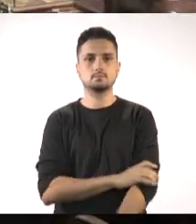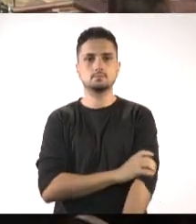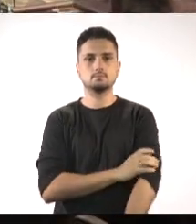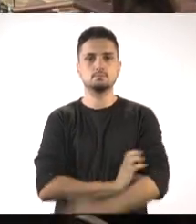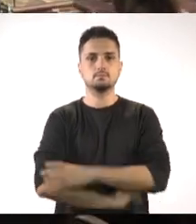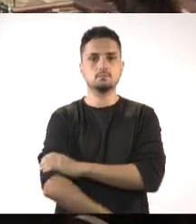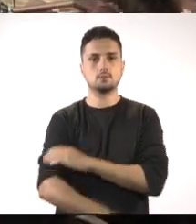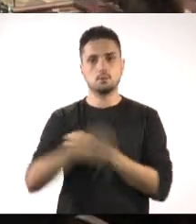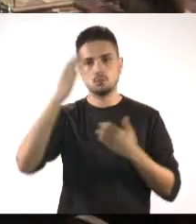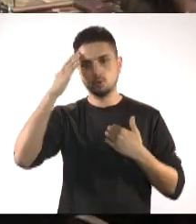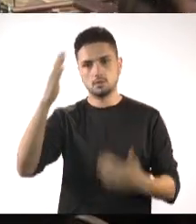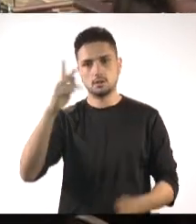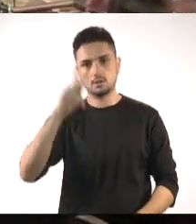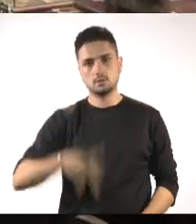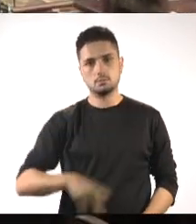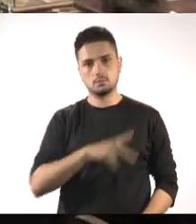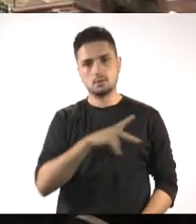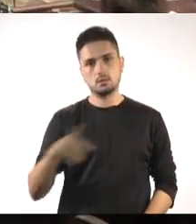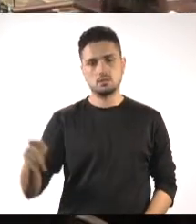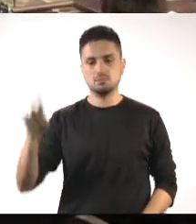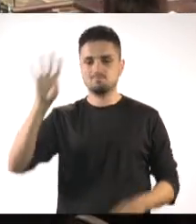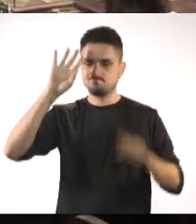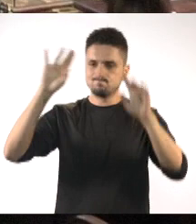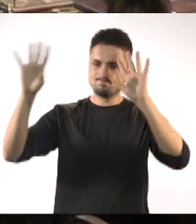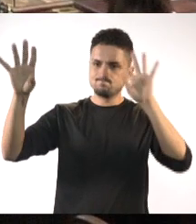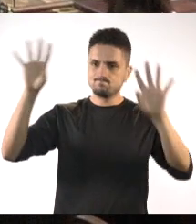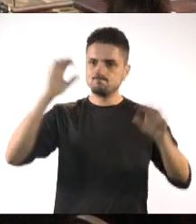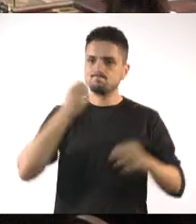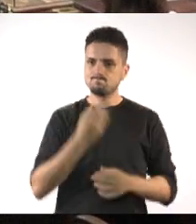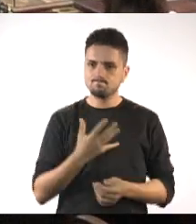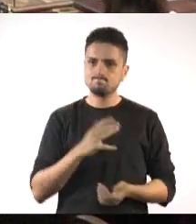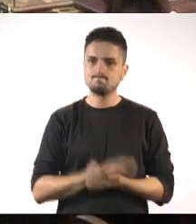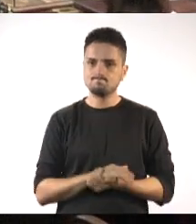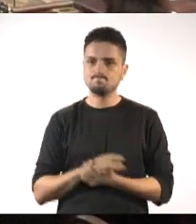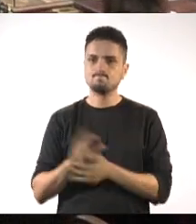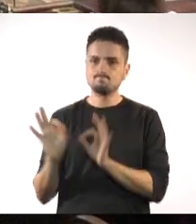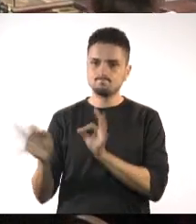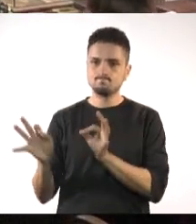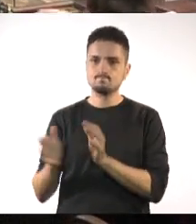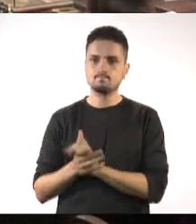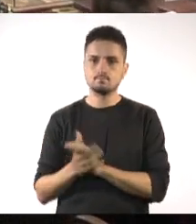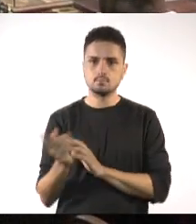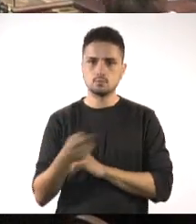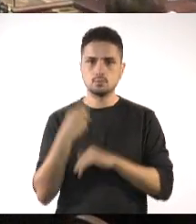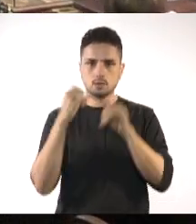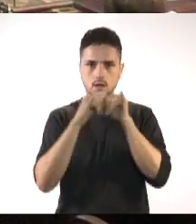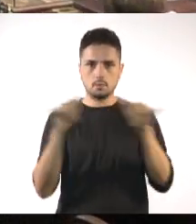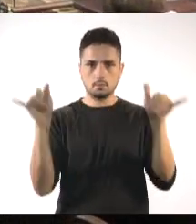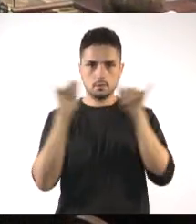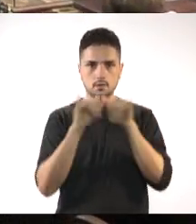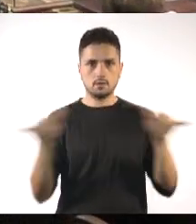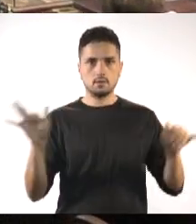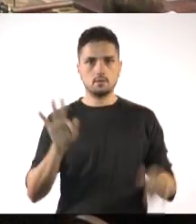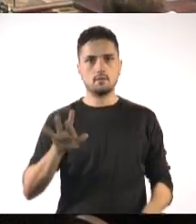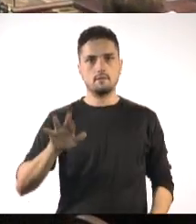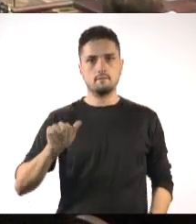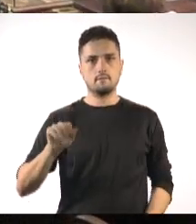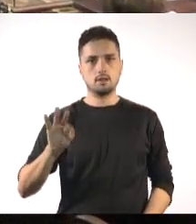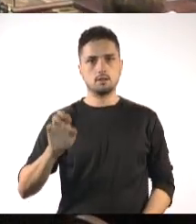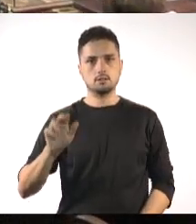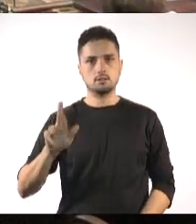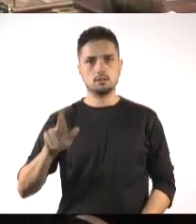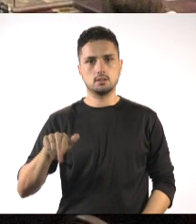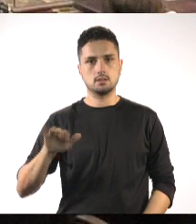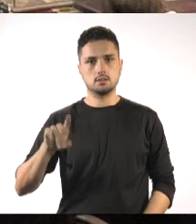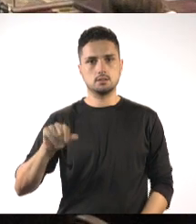Muito obrigado, Padre Manangão, pela reflexão sobre a nossa campanha da fraternidade e sobre essa visão de nós